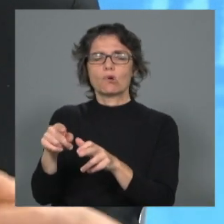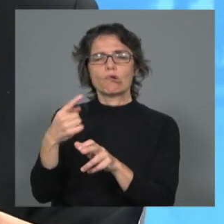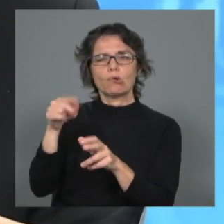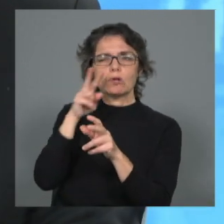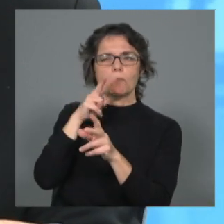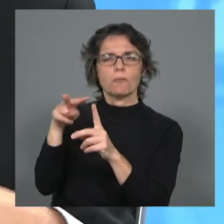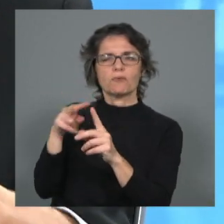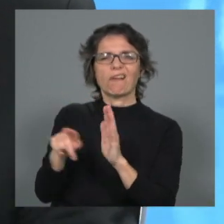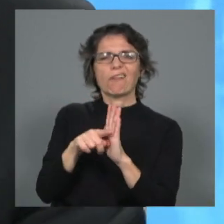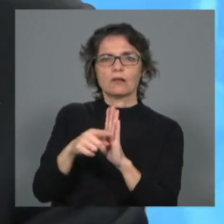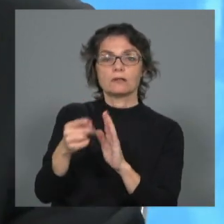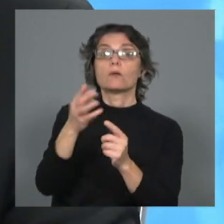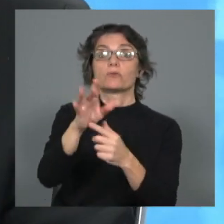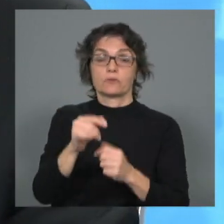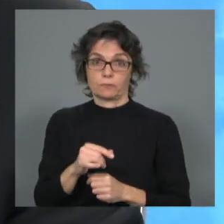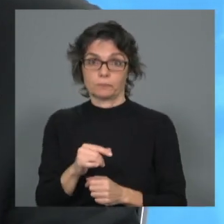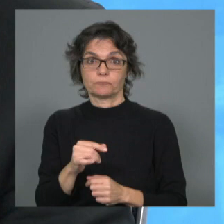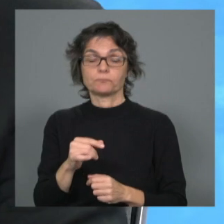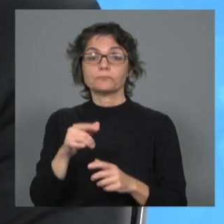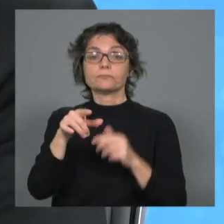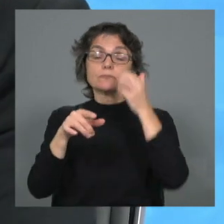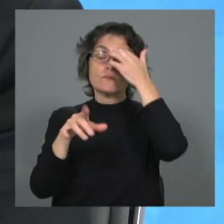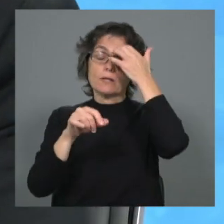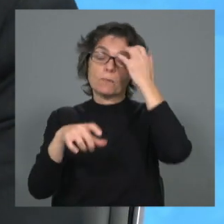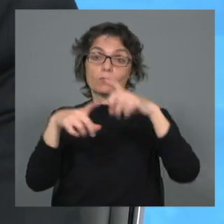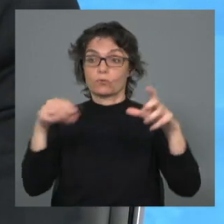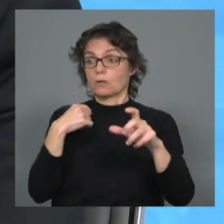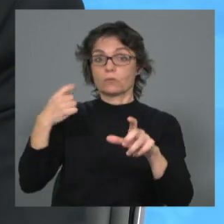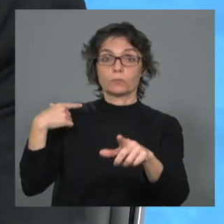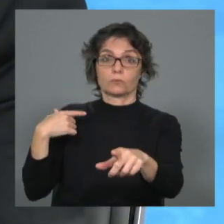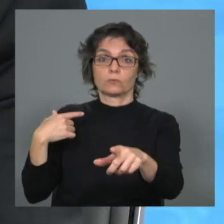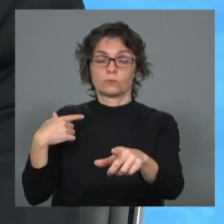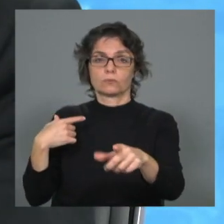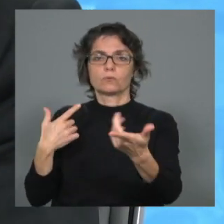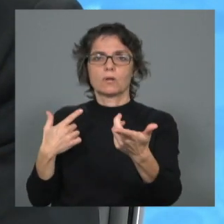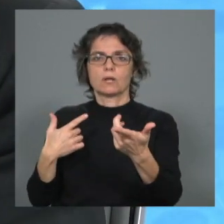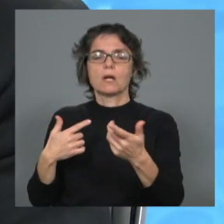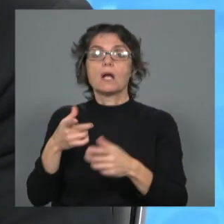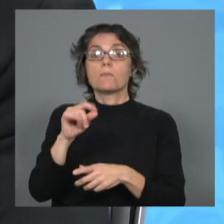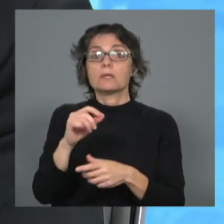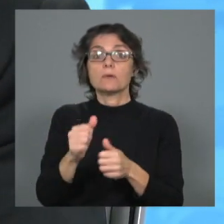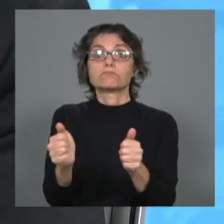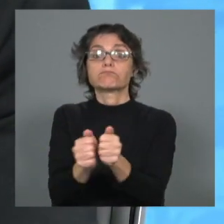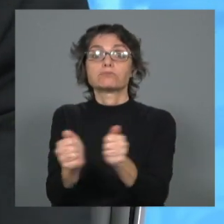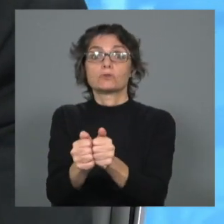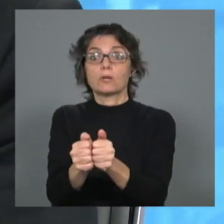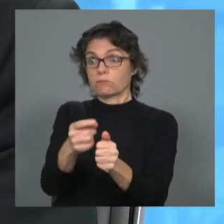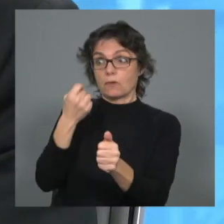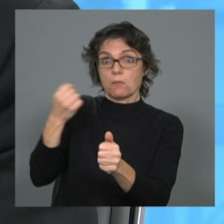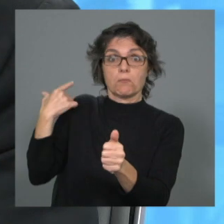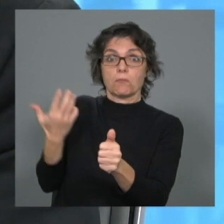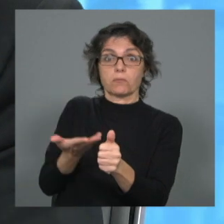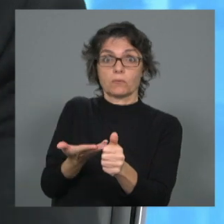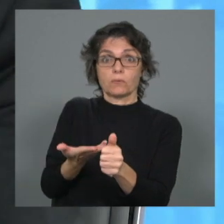que se passou no estado, digamos, do Dragão, mas também temos a dimensão, por exemplo, do futsal, que há bem pouco tempo